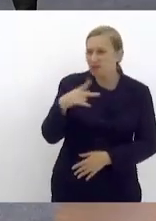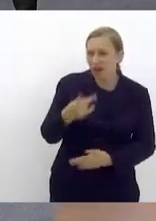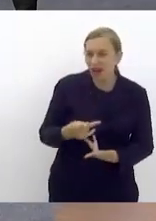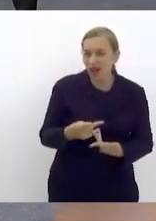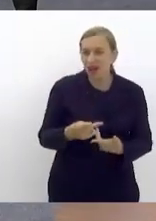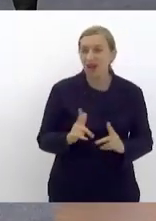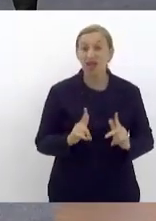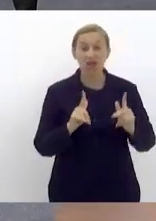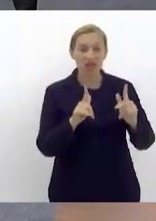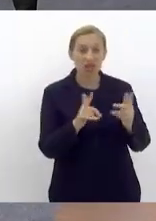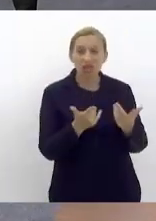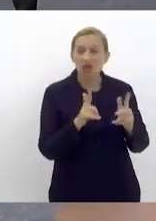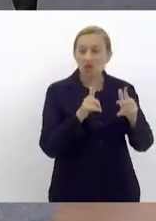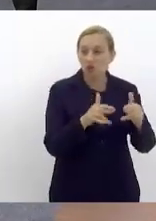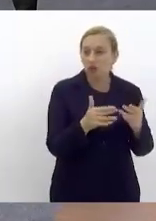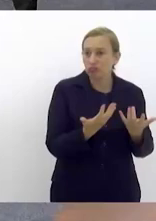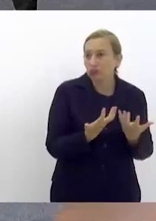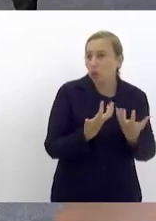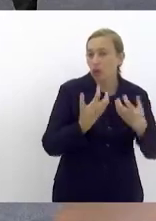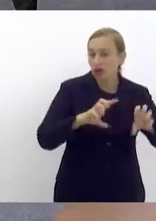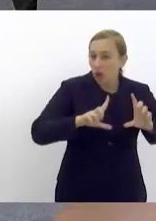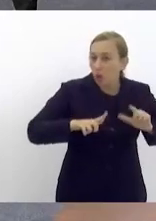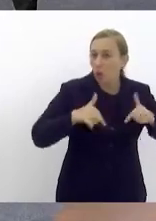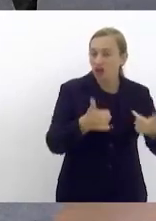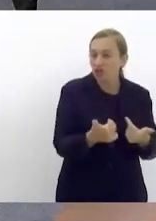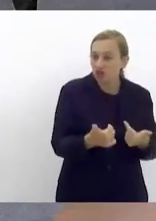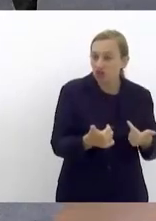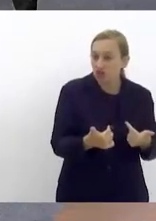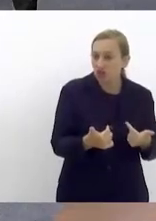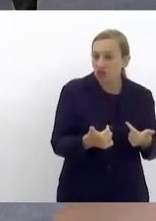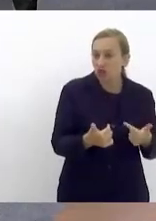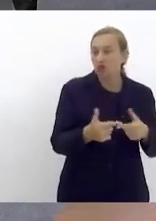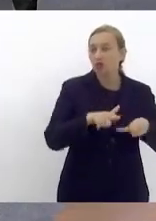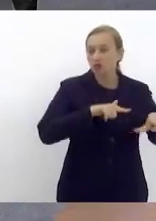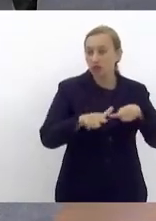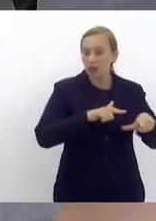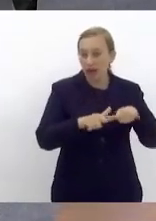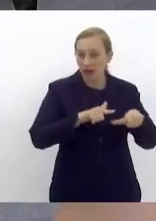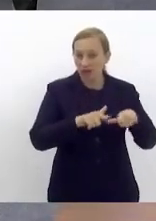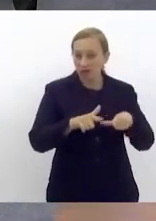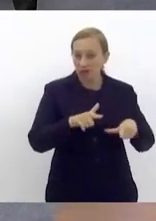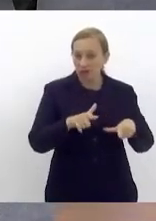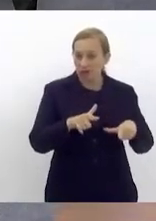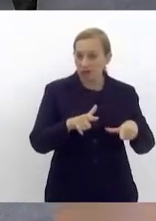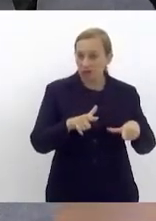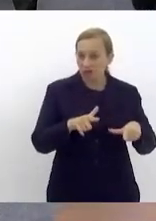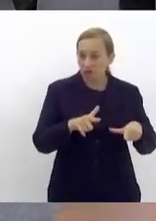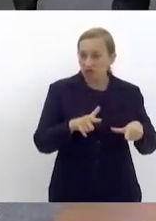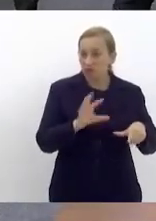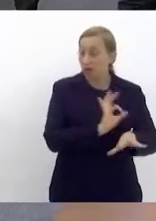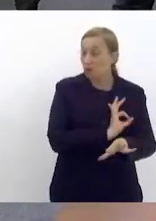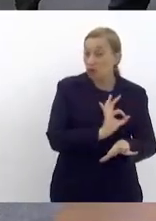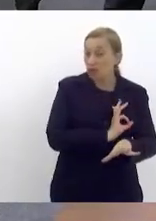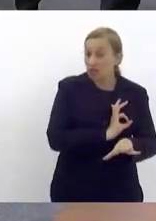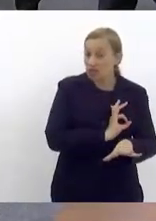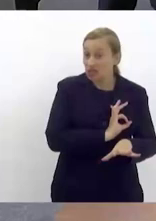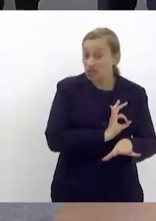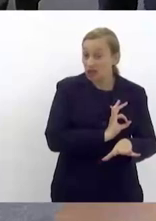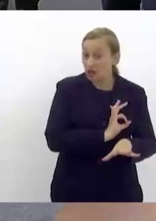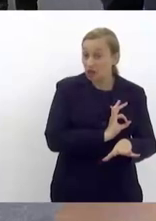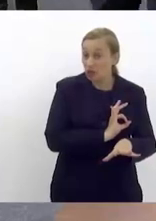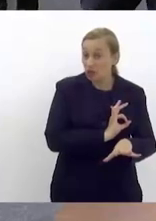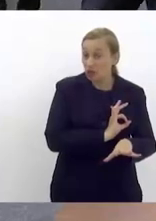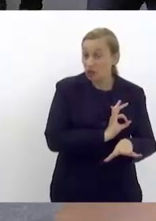da mesma forma que não querem, aliás, a ação que impede as operações em favelas é deles, eles não querem operação